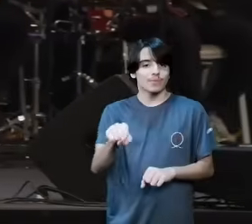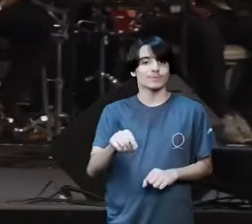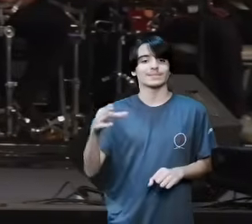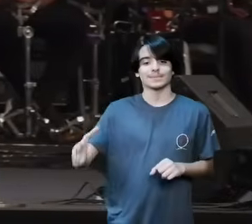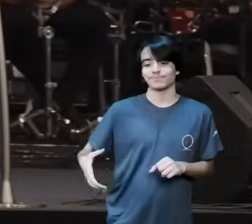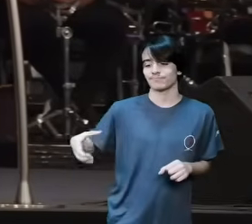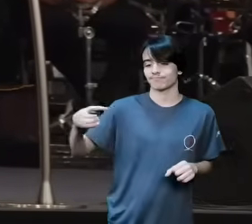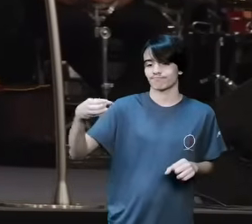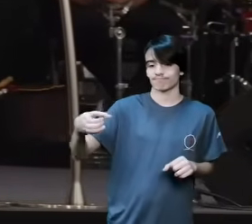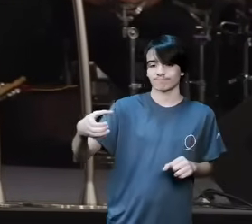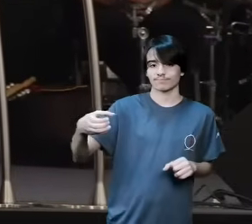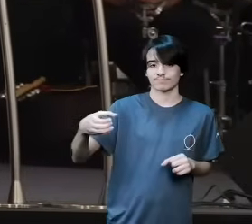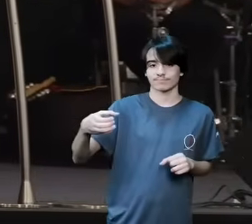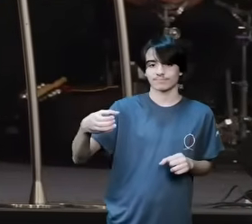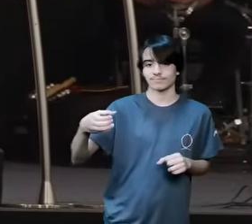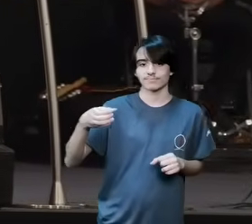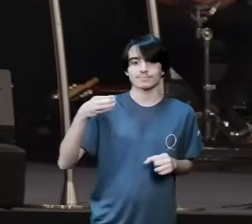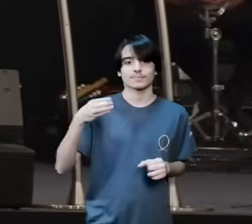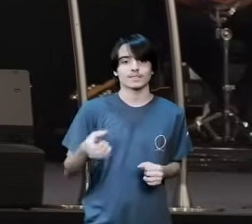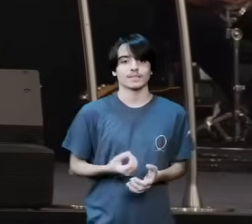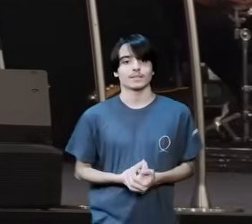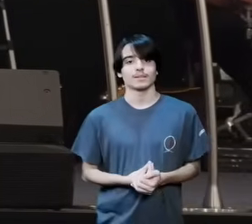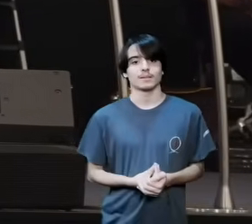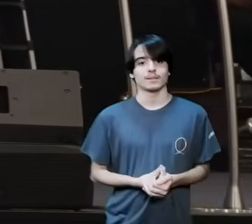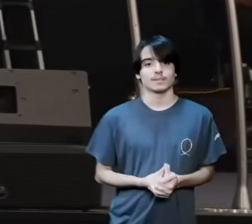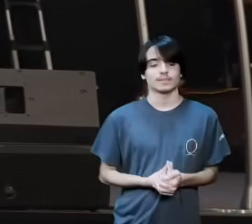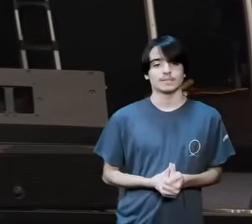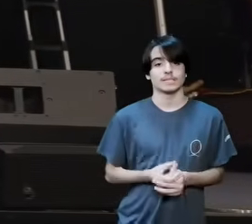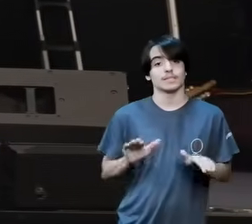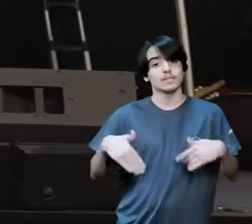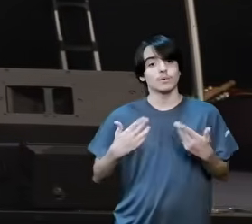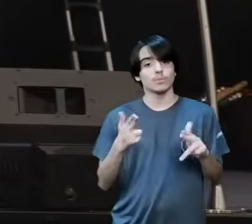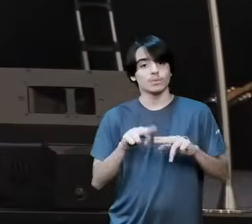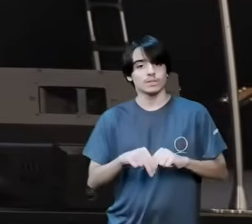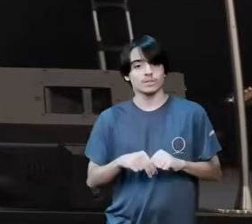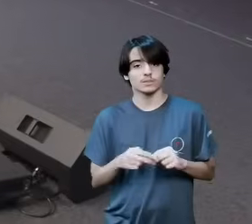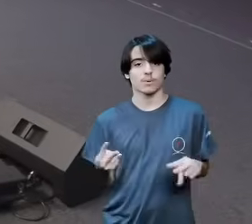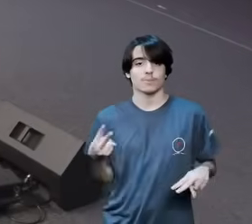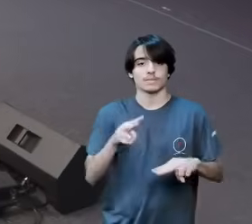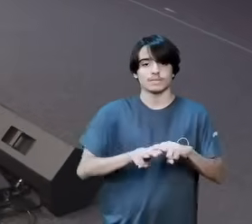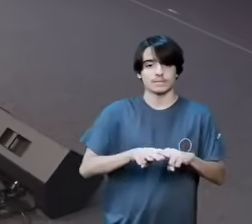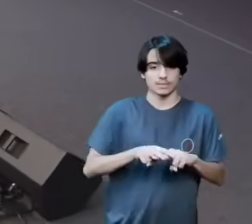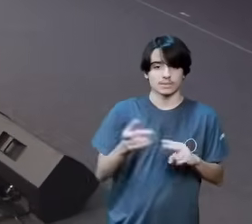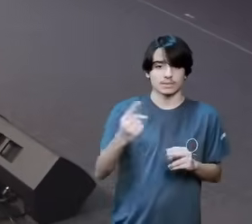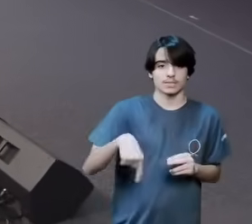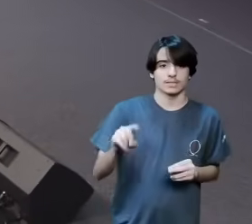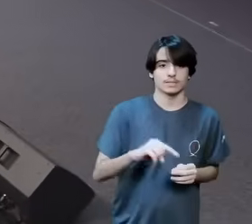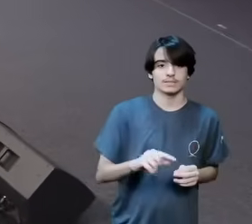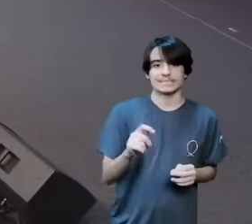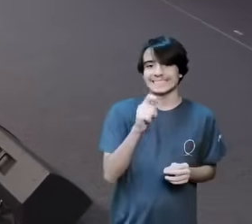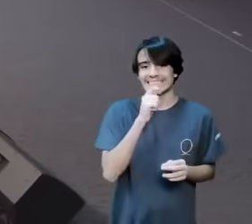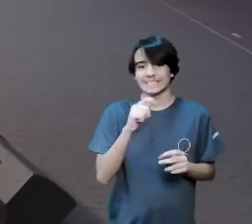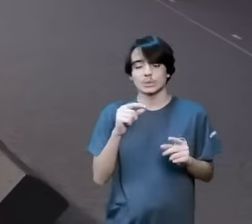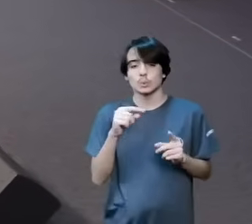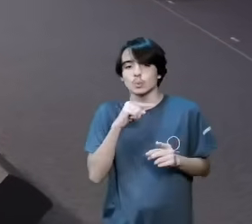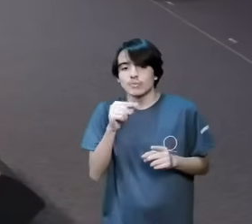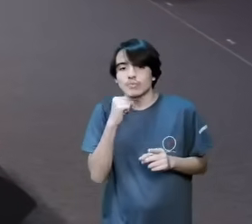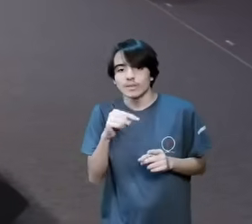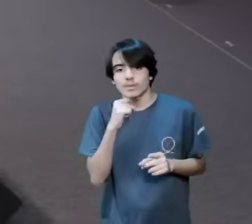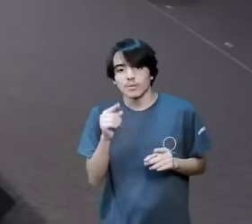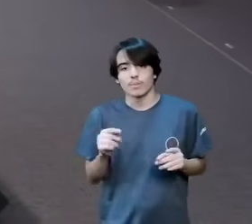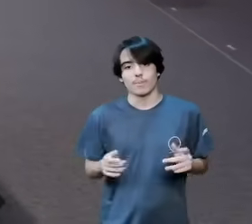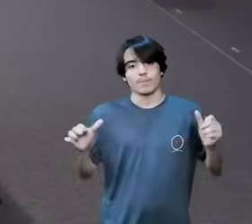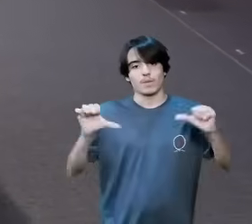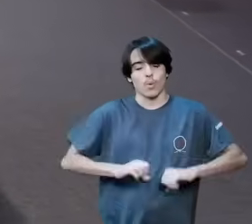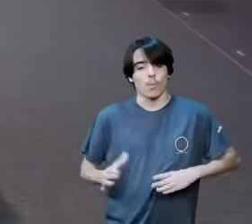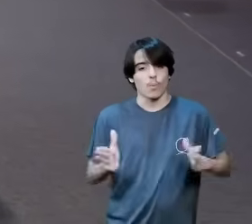está segurando ele, que aquilo vai se tornar uma tortura. Então por isso, o cativeiro babilônico foi sem dúvida o pior